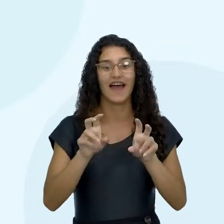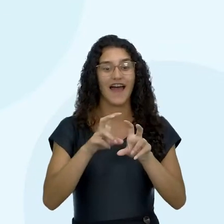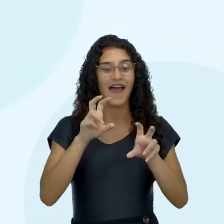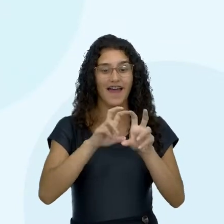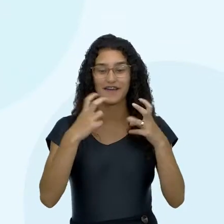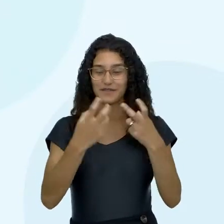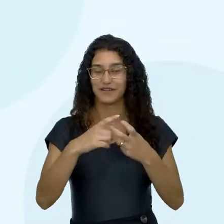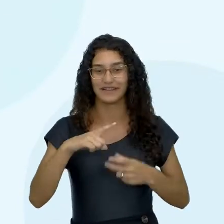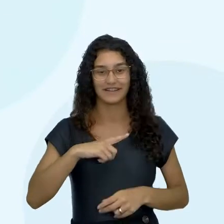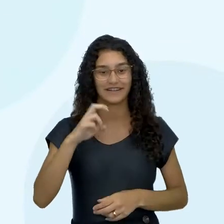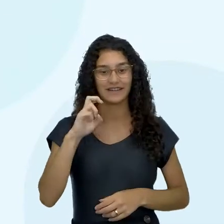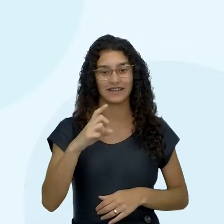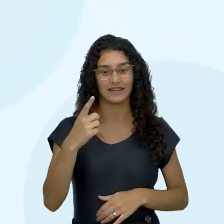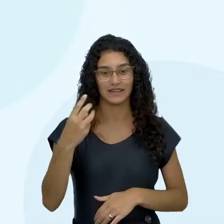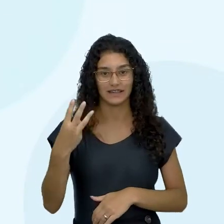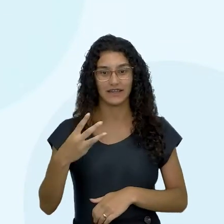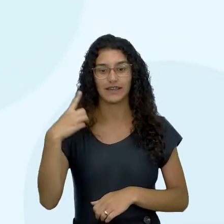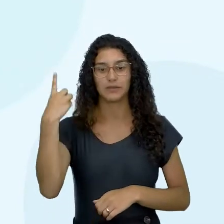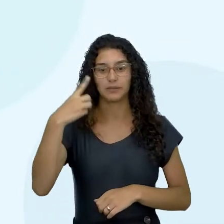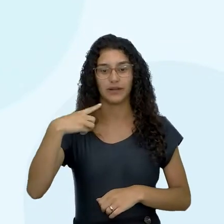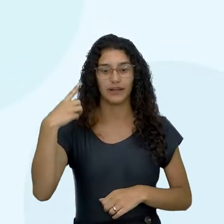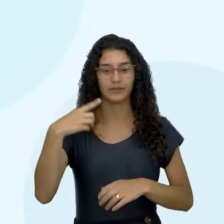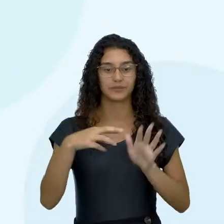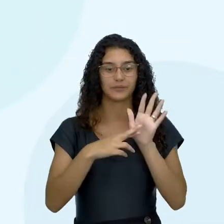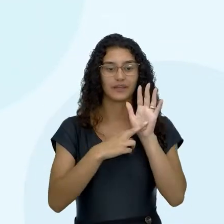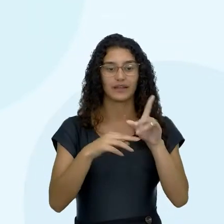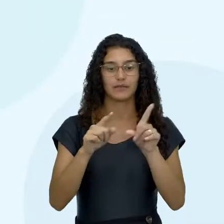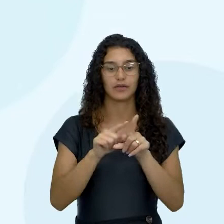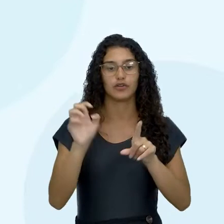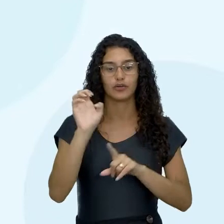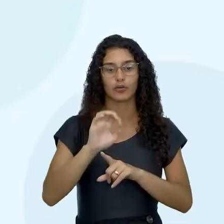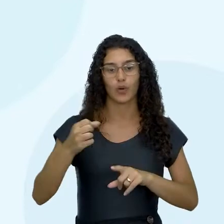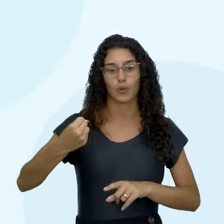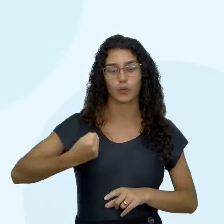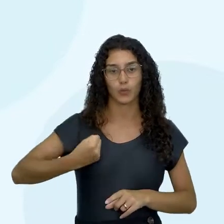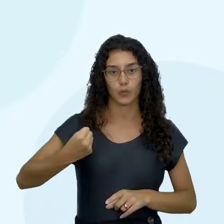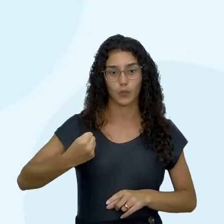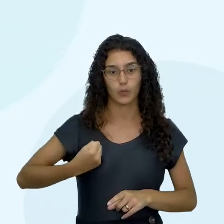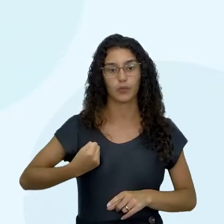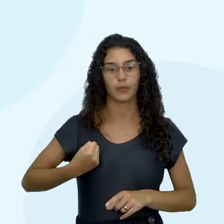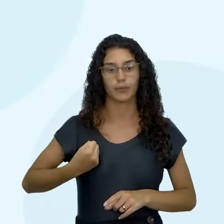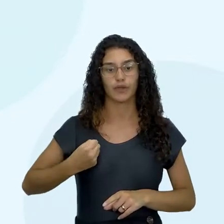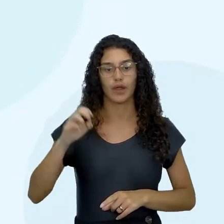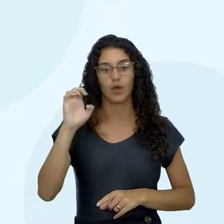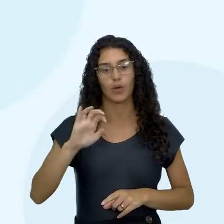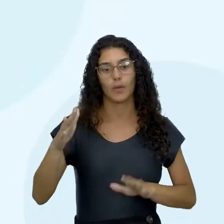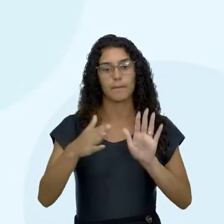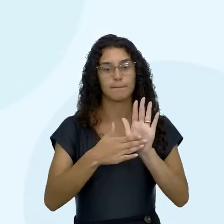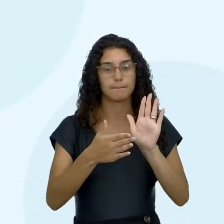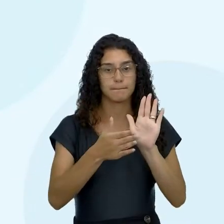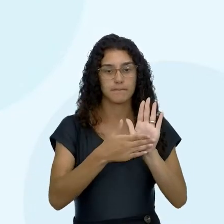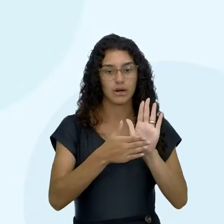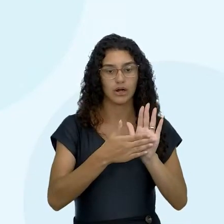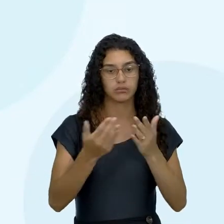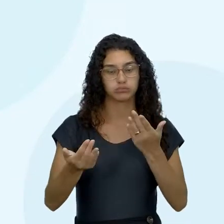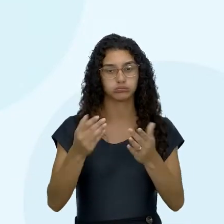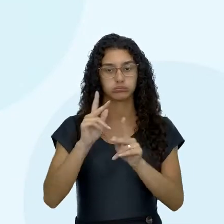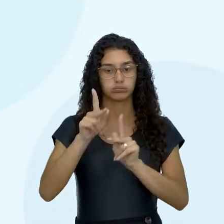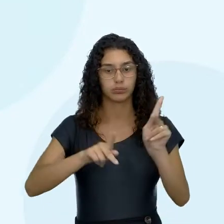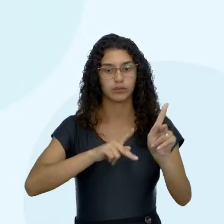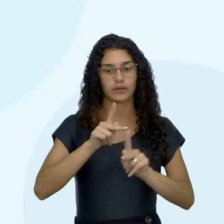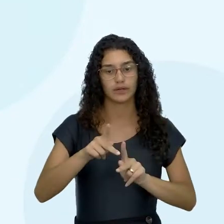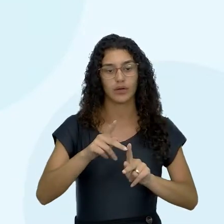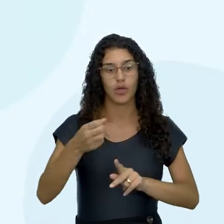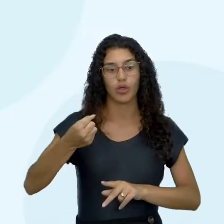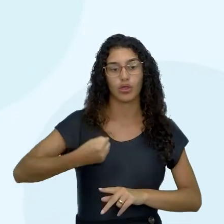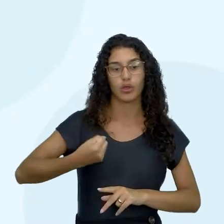Câmara dispõe de 513 deputados que representam seus estados em número proporcional ao da população,